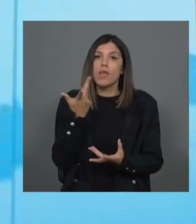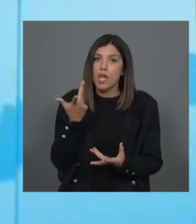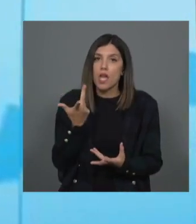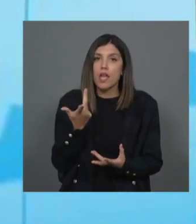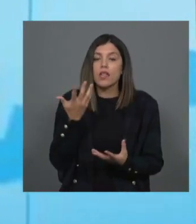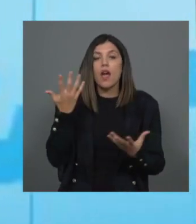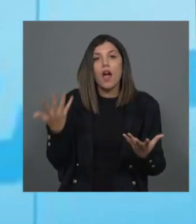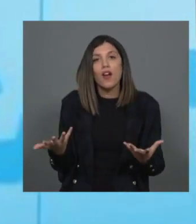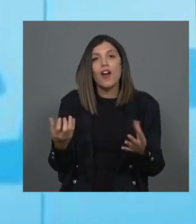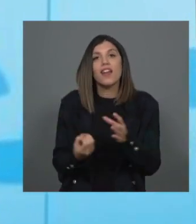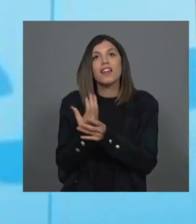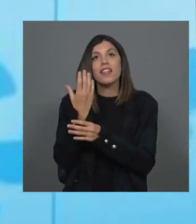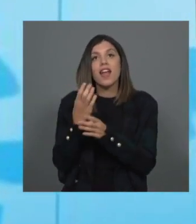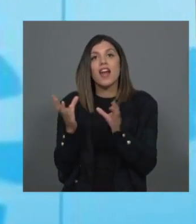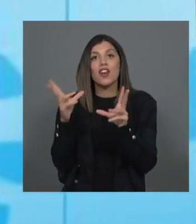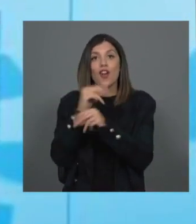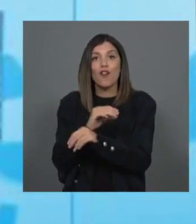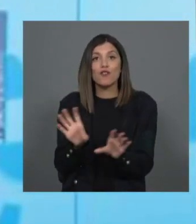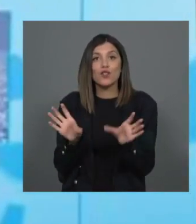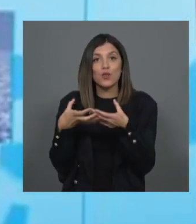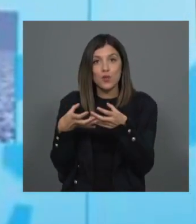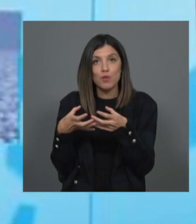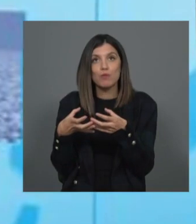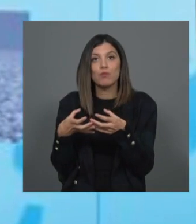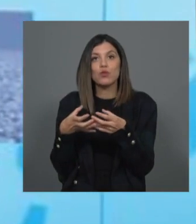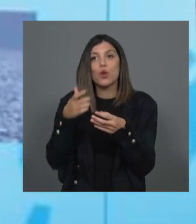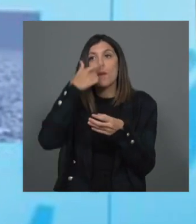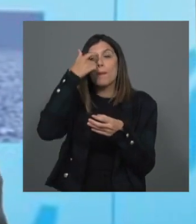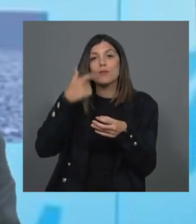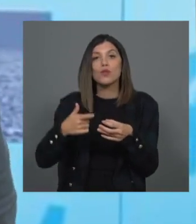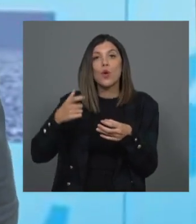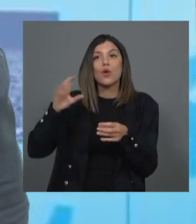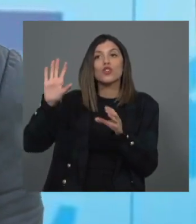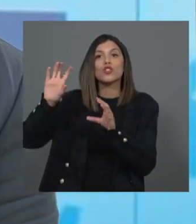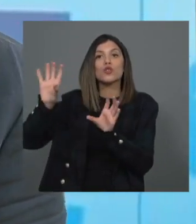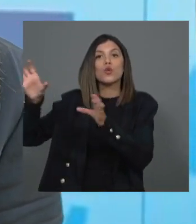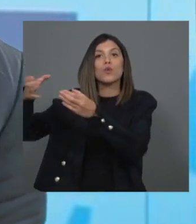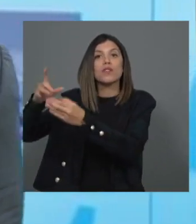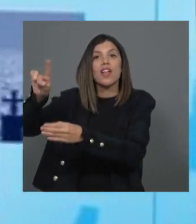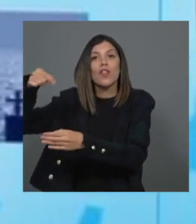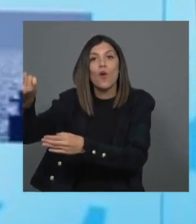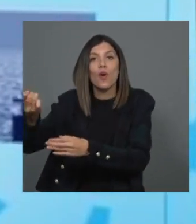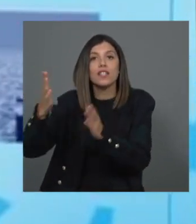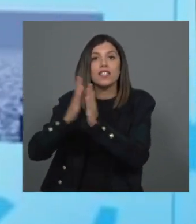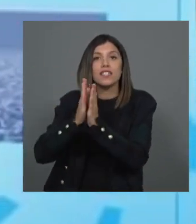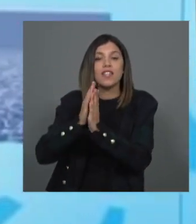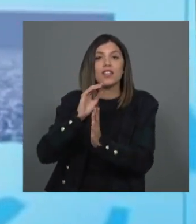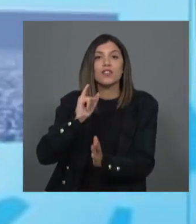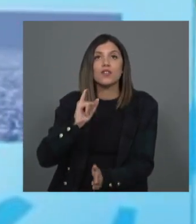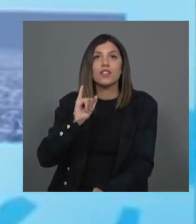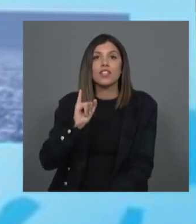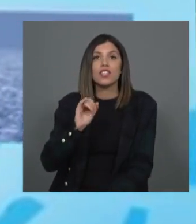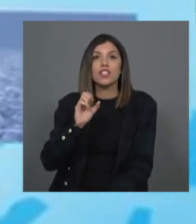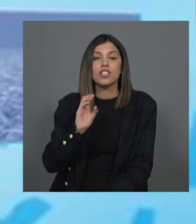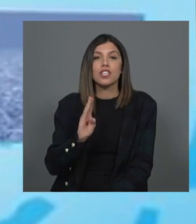promover a criação de novos grupos com membros de outras comunidades, nomeadamente a comunidade de Santo Anti-Egídio, ou o